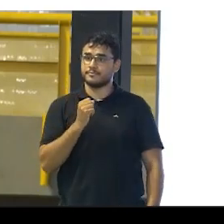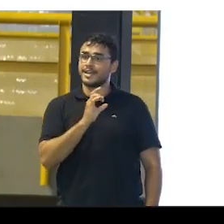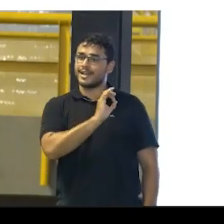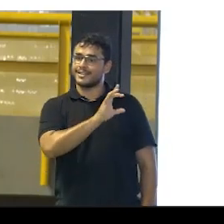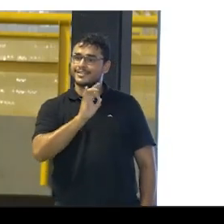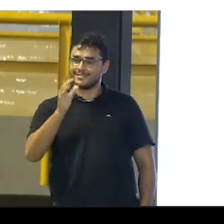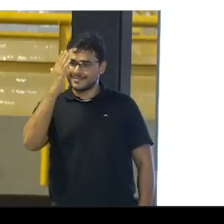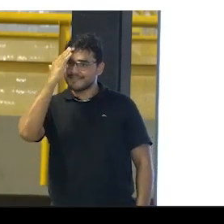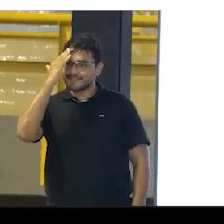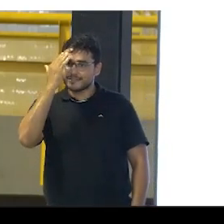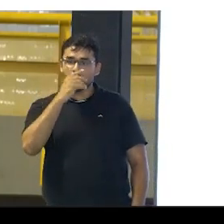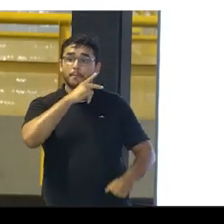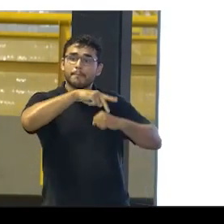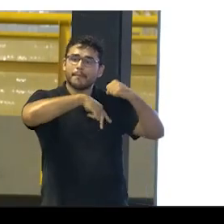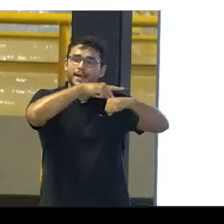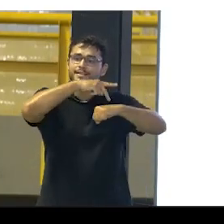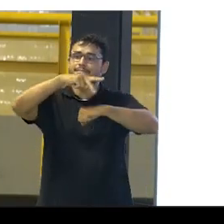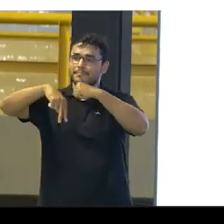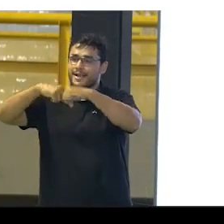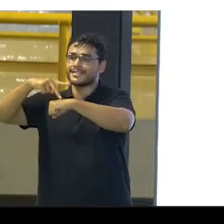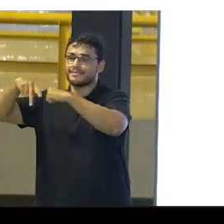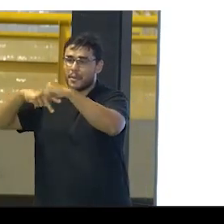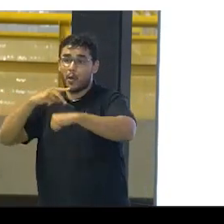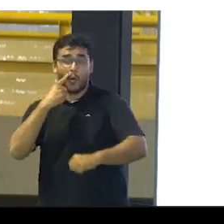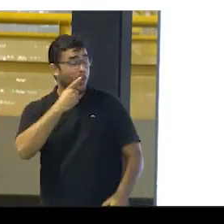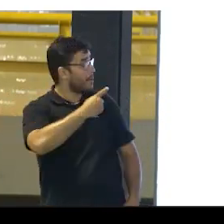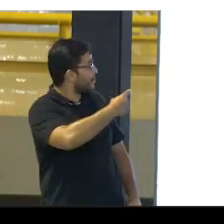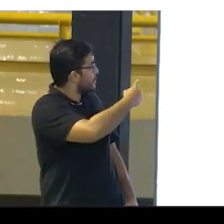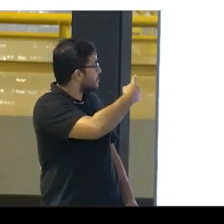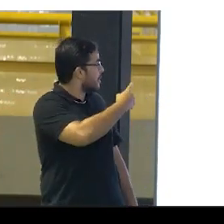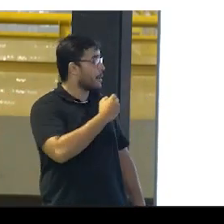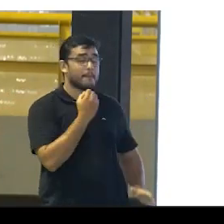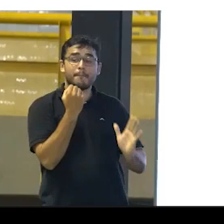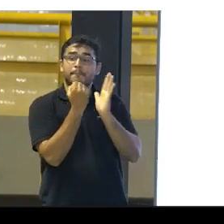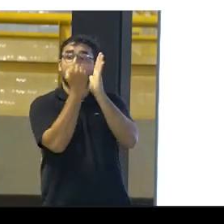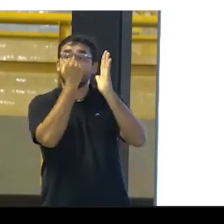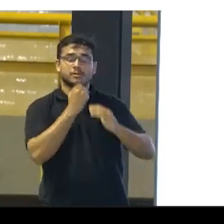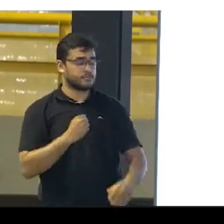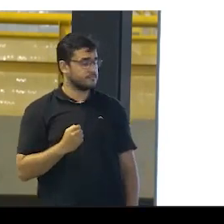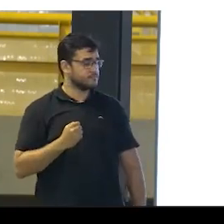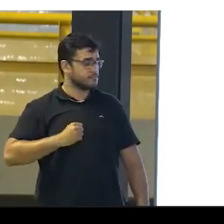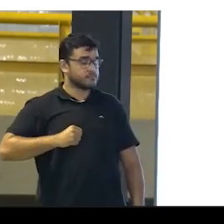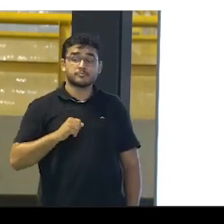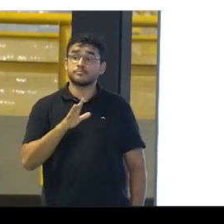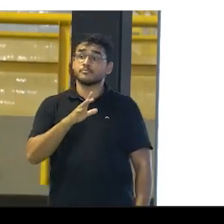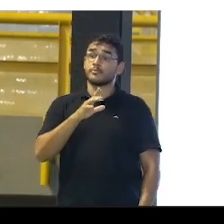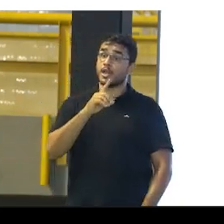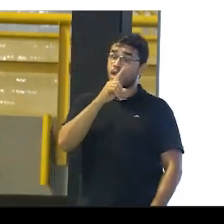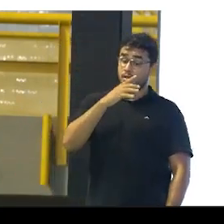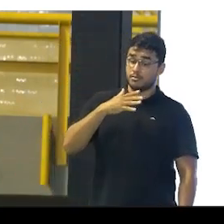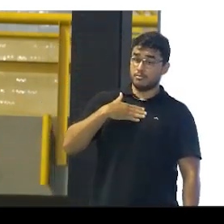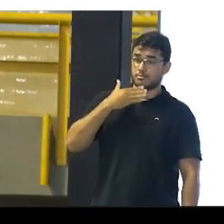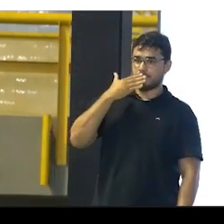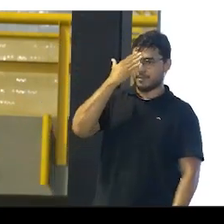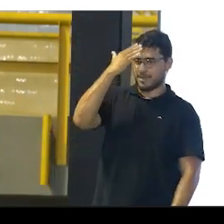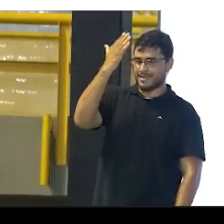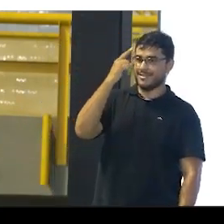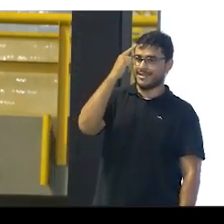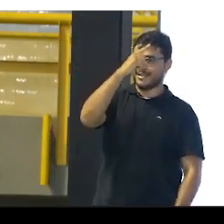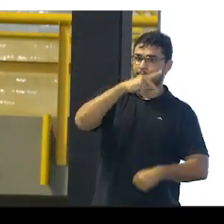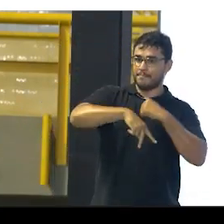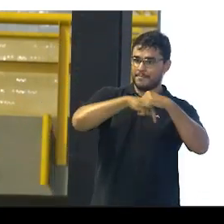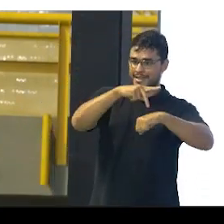Oriente Médio é super nobre. Tem um teor calorífico acima dos demais. Não